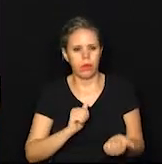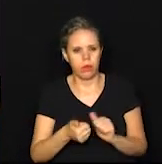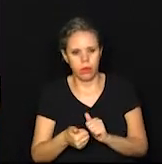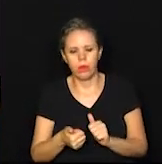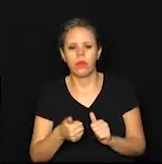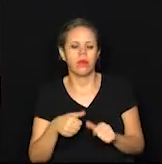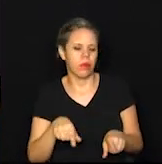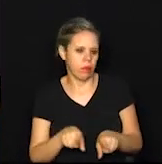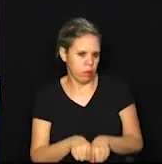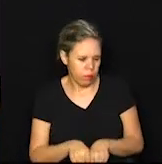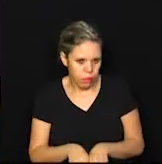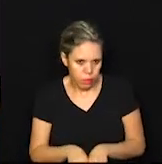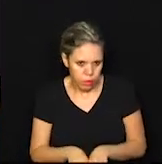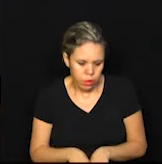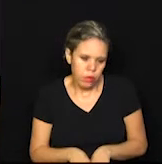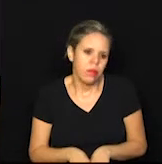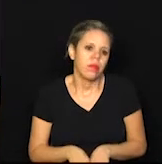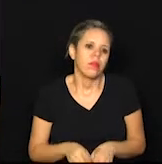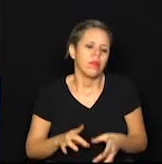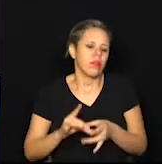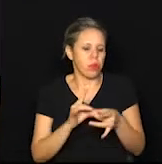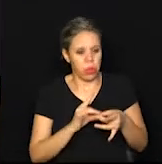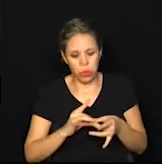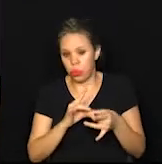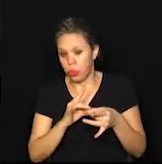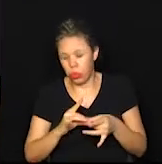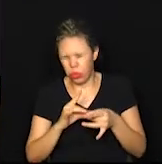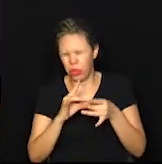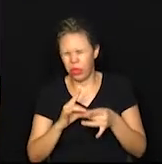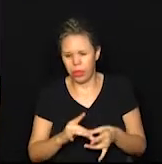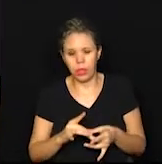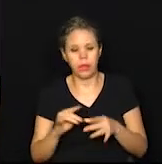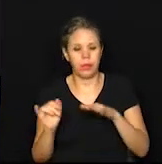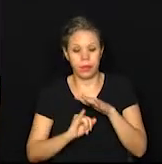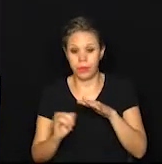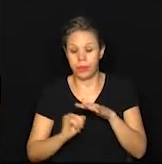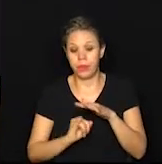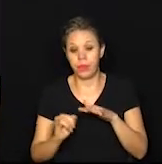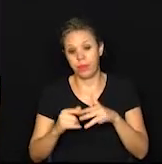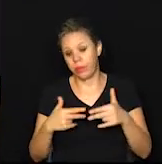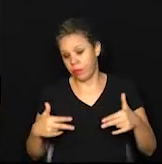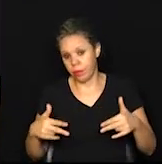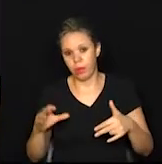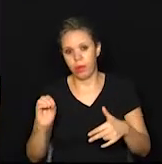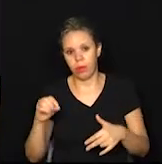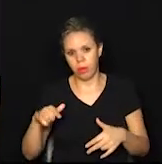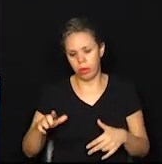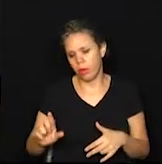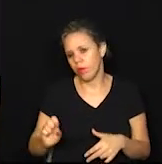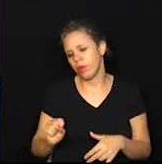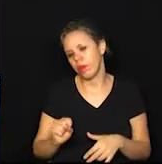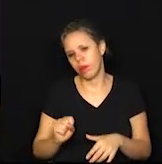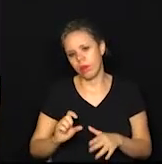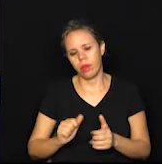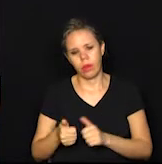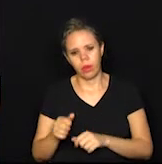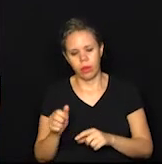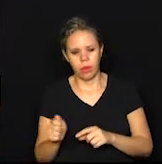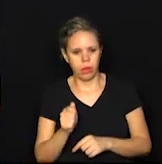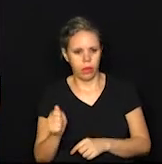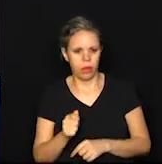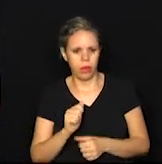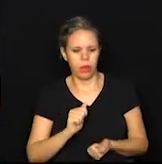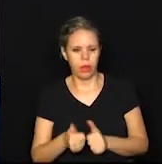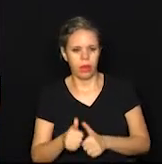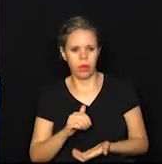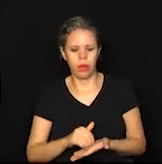e também com parceiros, seja instituições, ONGs, ou também associações esportivas ligadas à Secretaria de